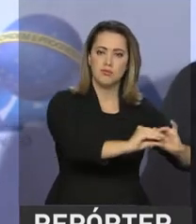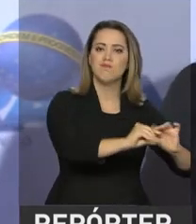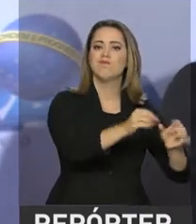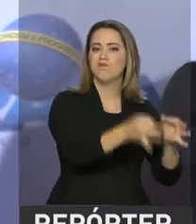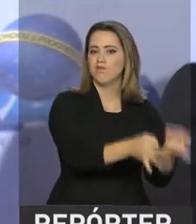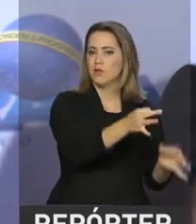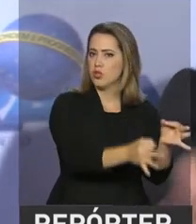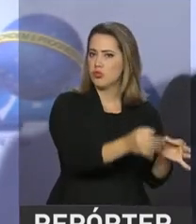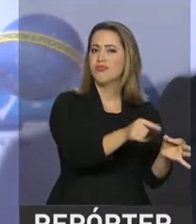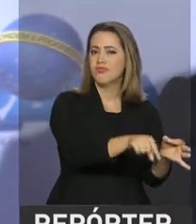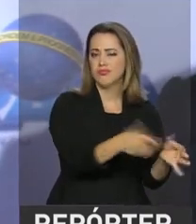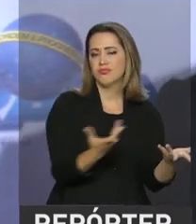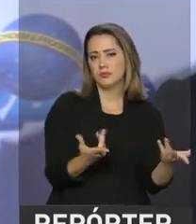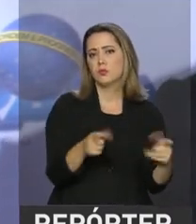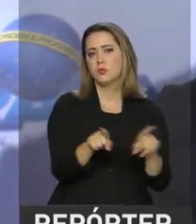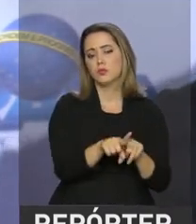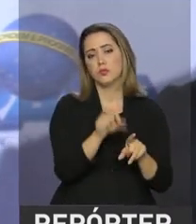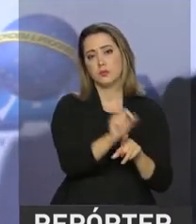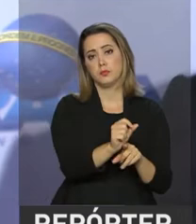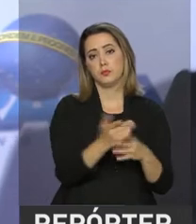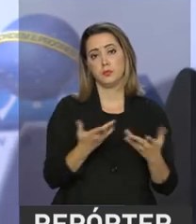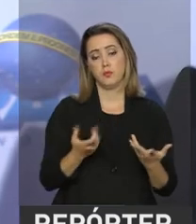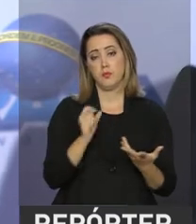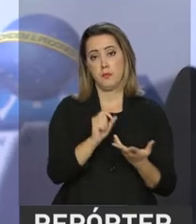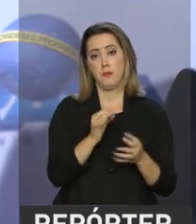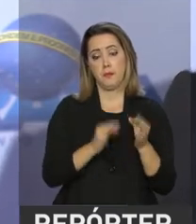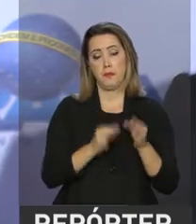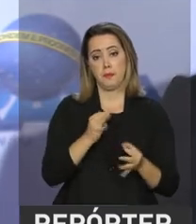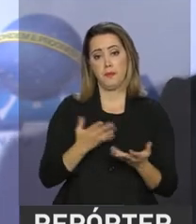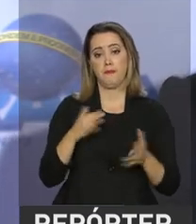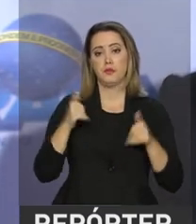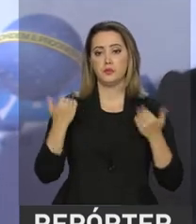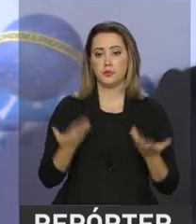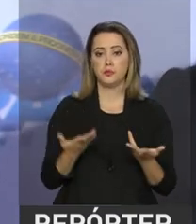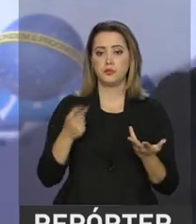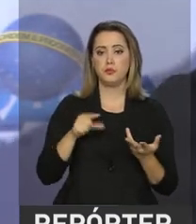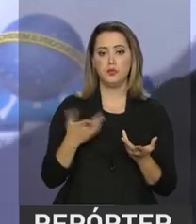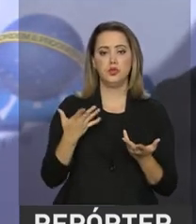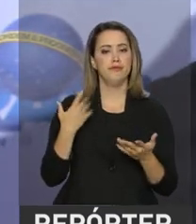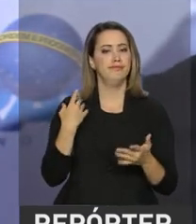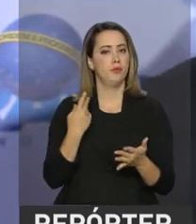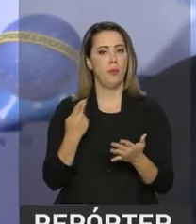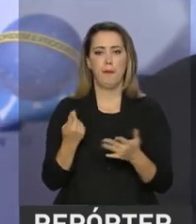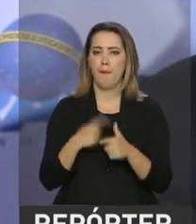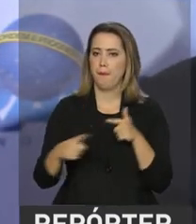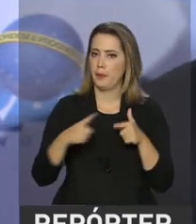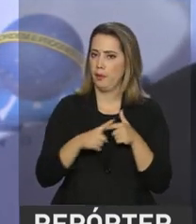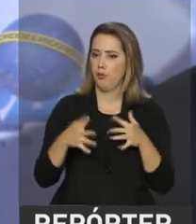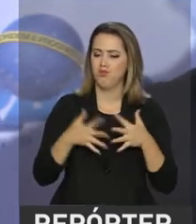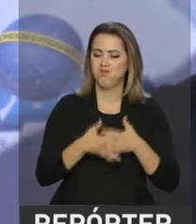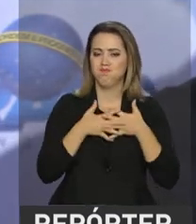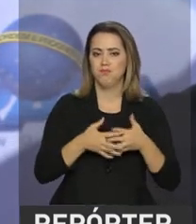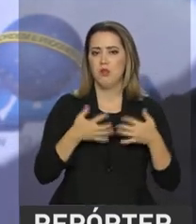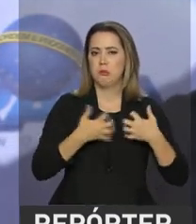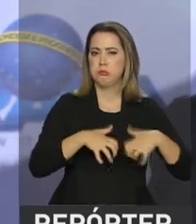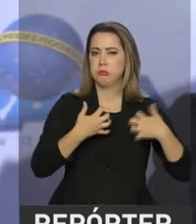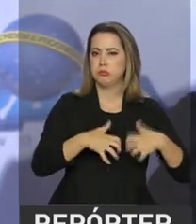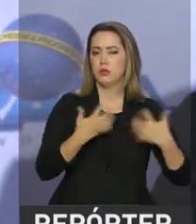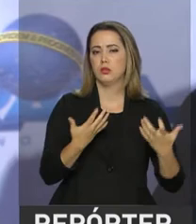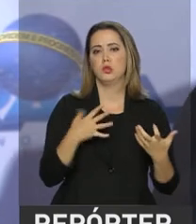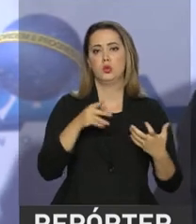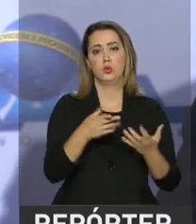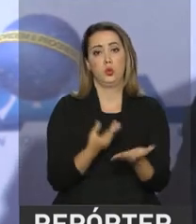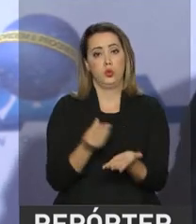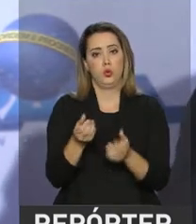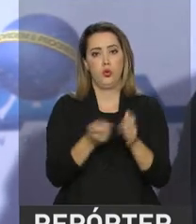utilização média e alta complexidade para a sua utilização tanto desestrutura todo o orçamento da saúde que estava